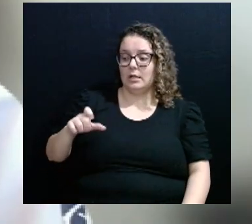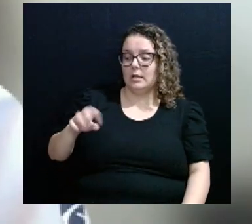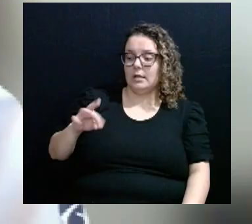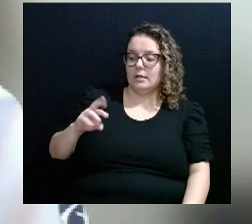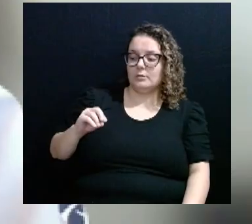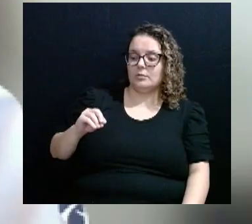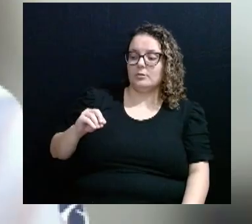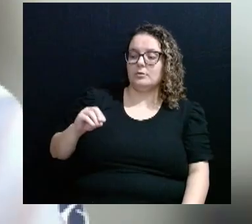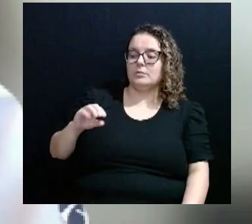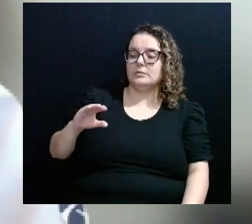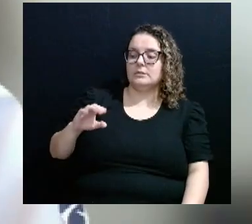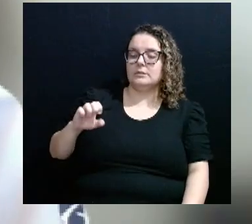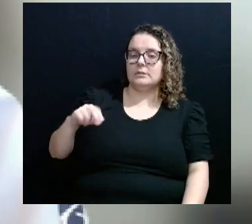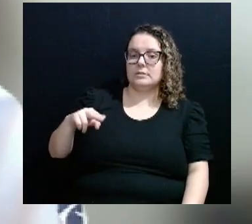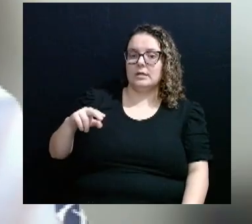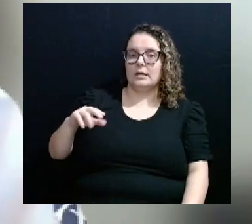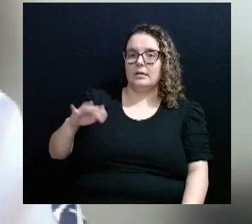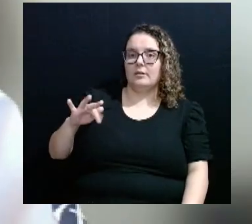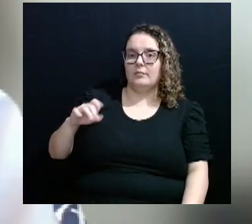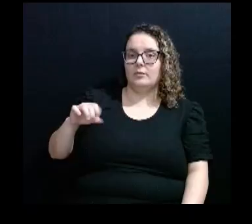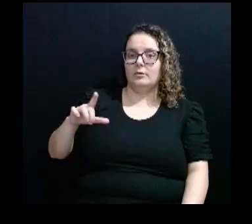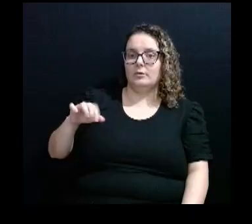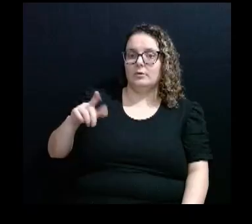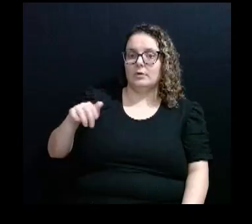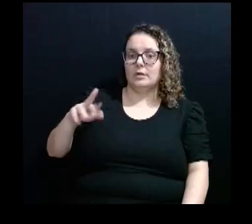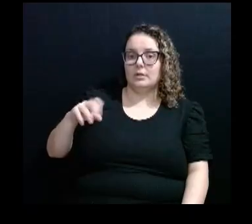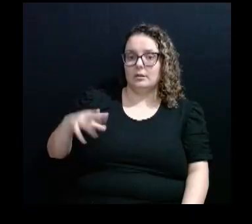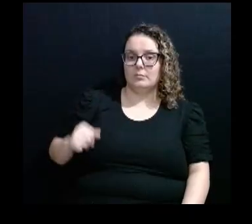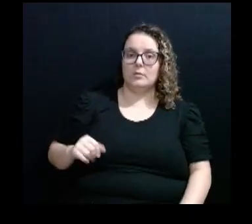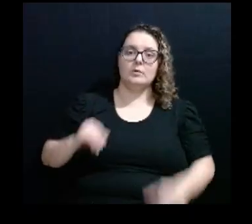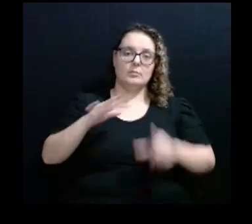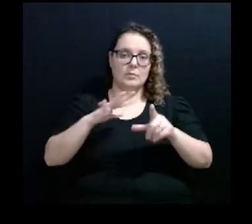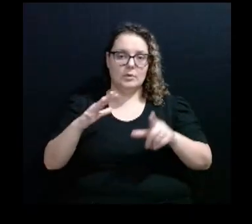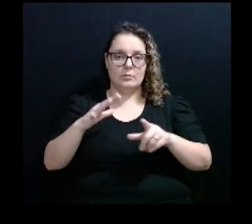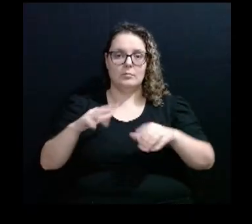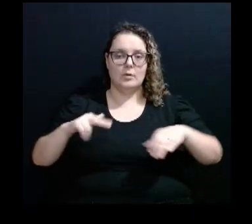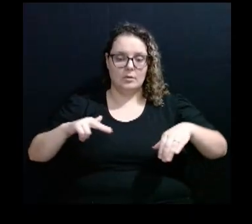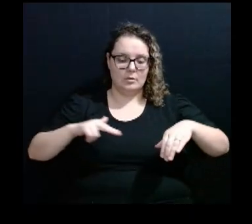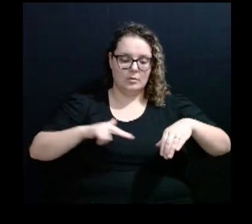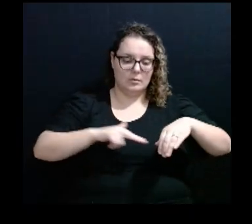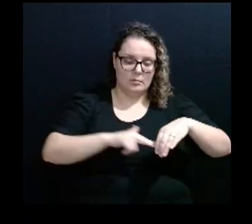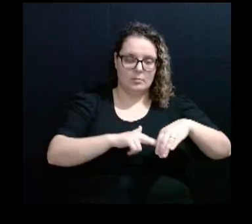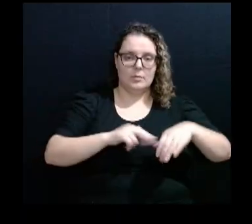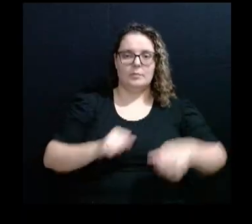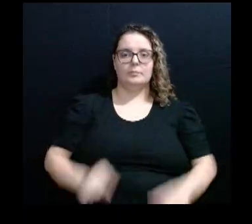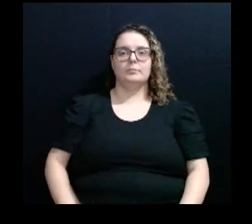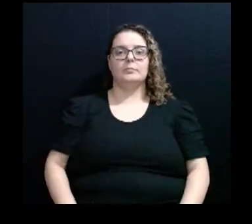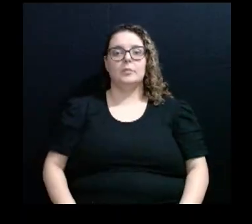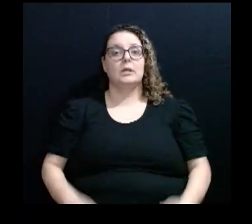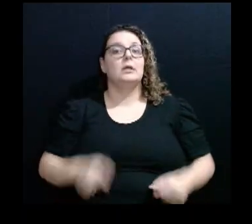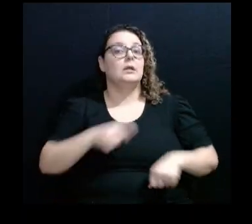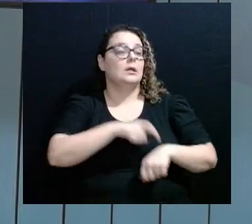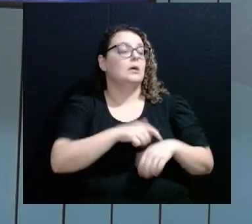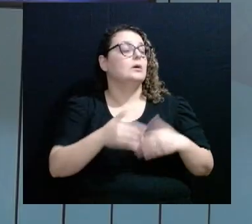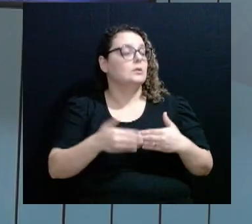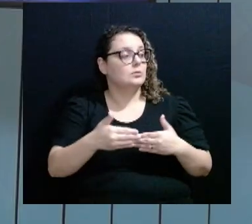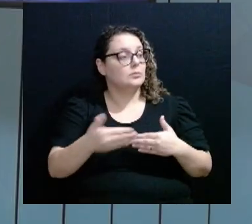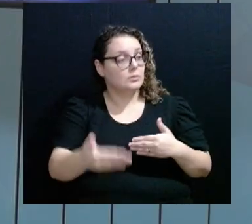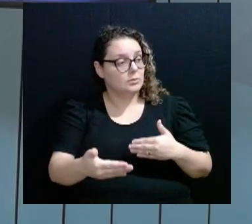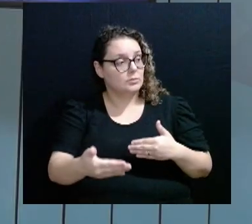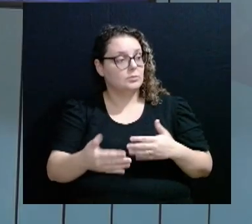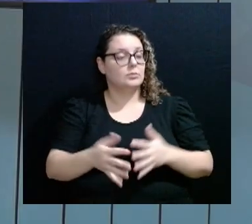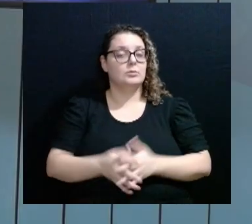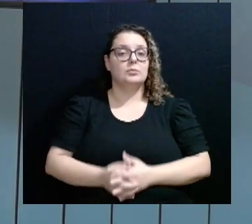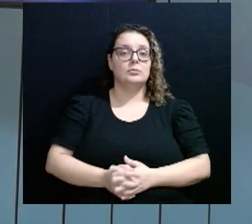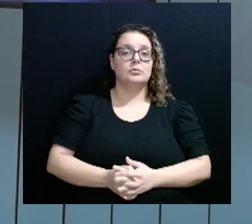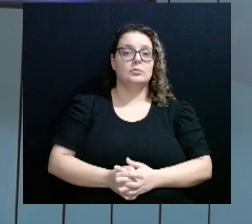com o eletroencefalograma e com uma neuroimagem, por exemplo, uma ressonância de crânio, E a partir tá? desse